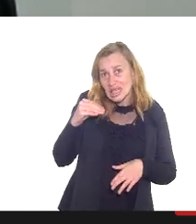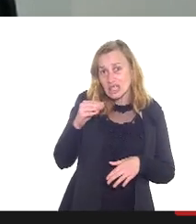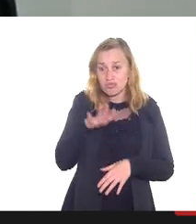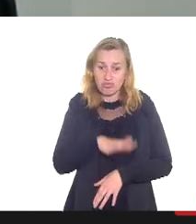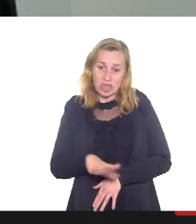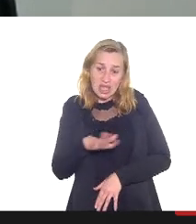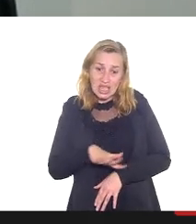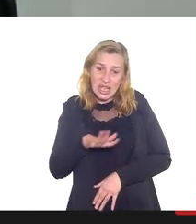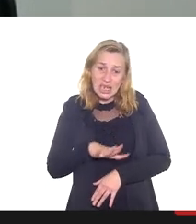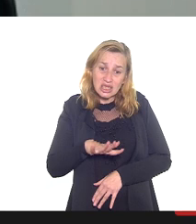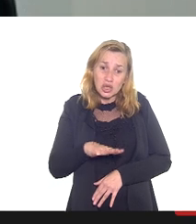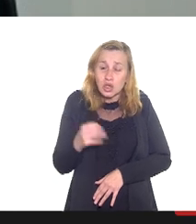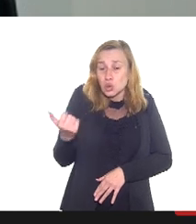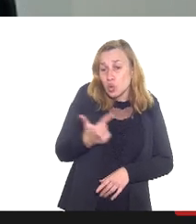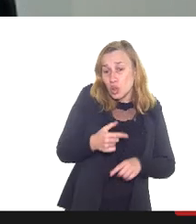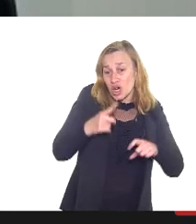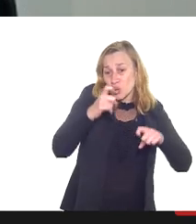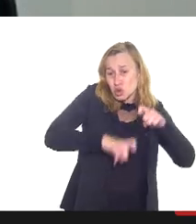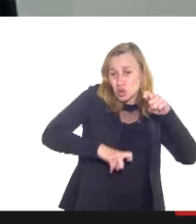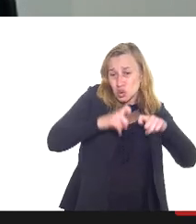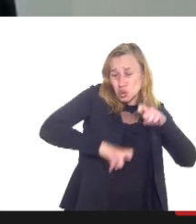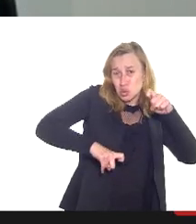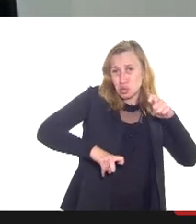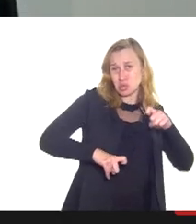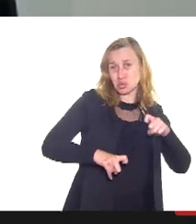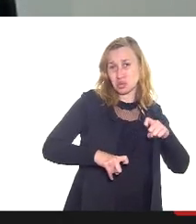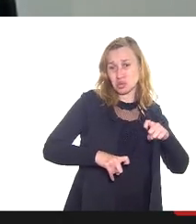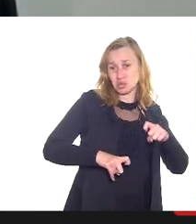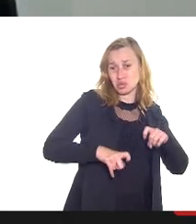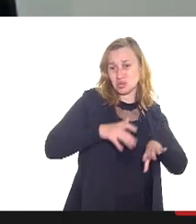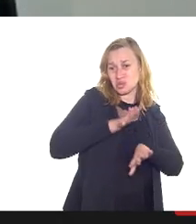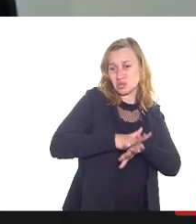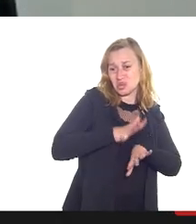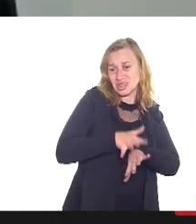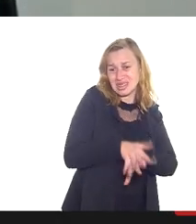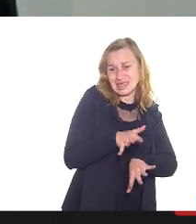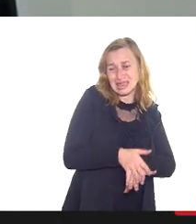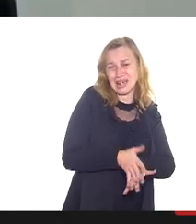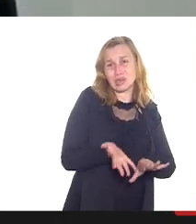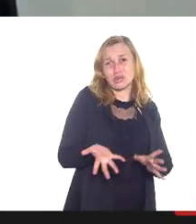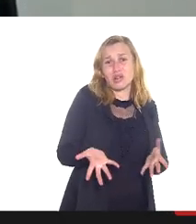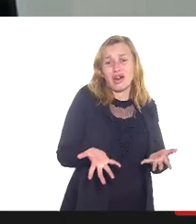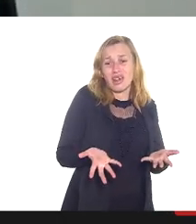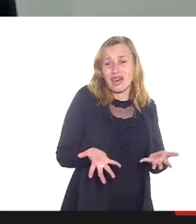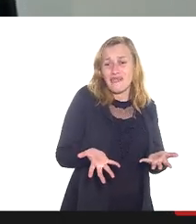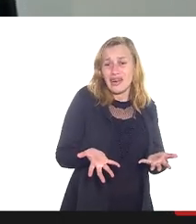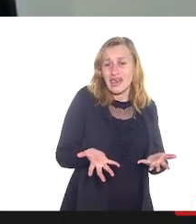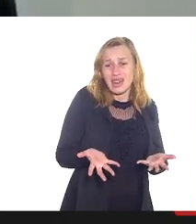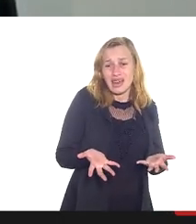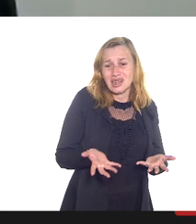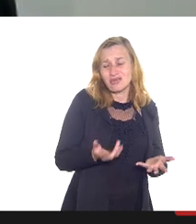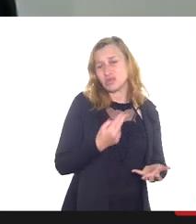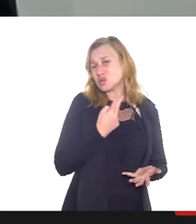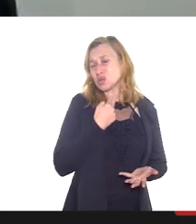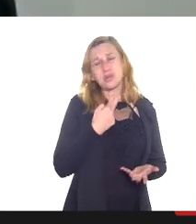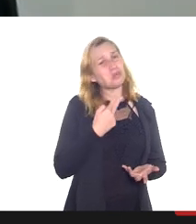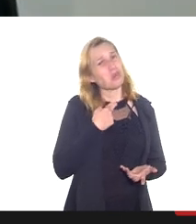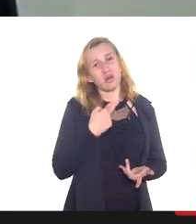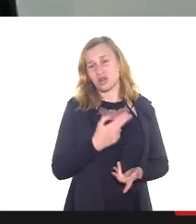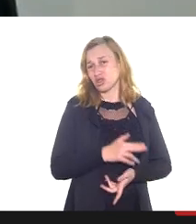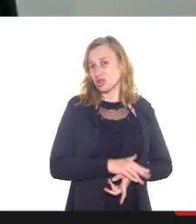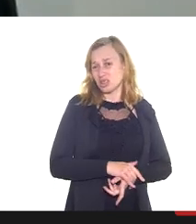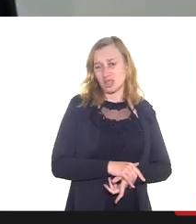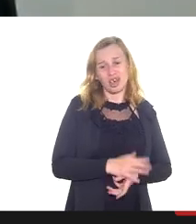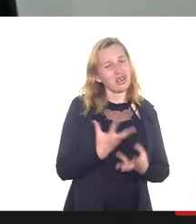criança, do que o estupro e o abuso sexual. É algo que a gente não pode, de forma